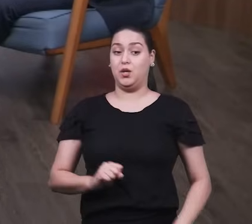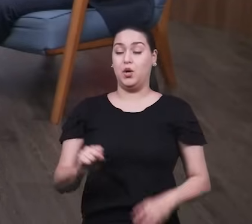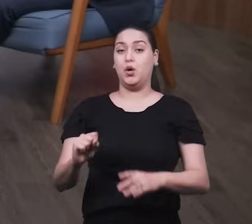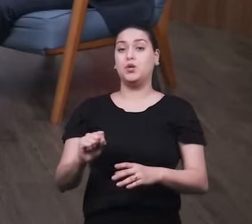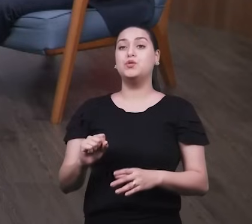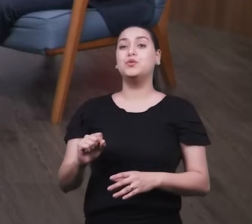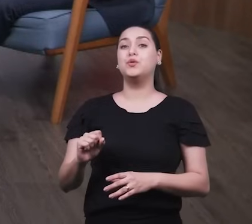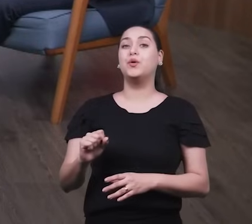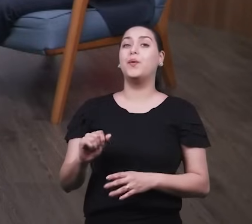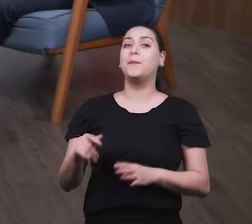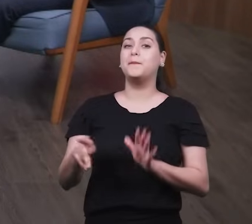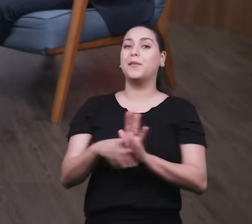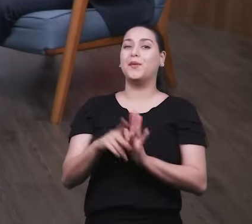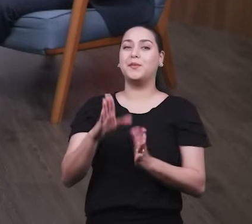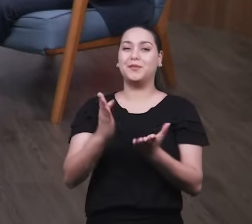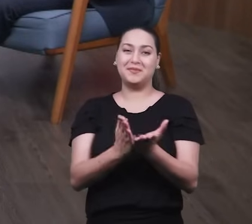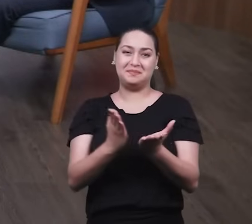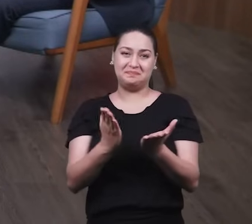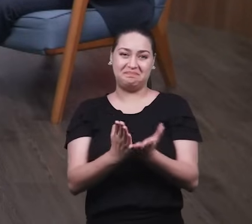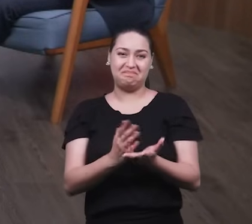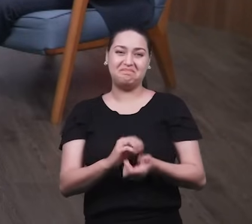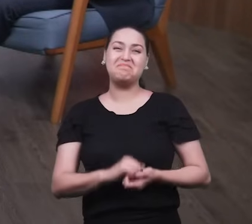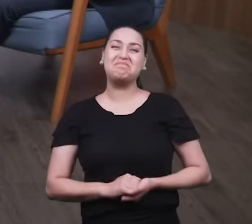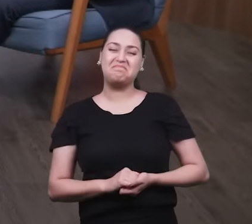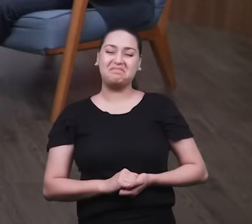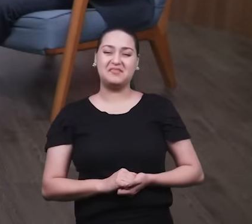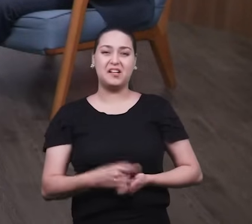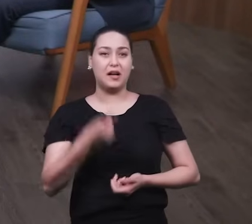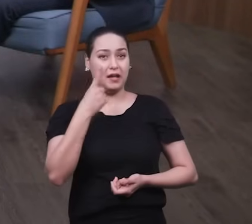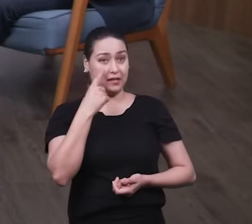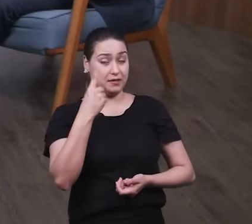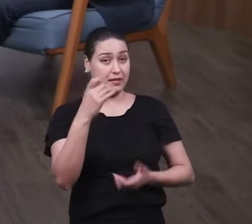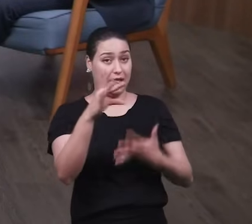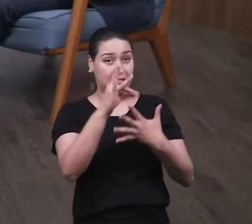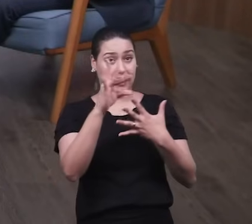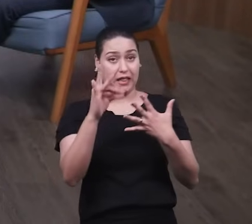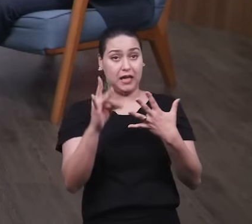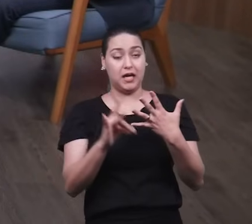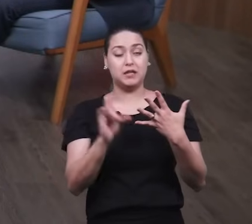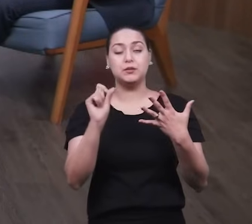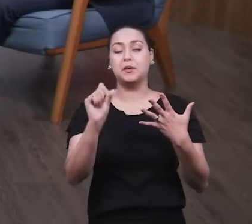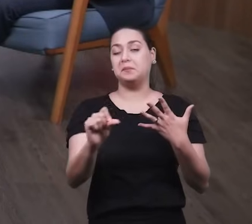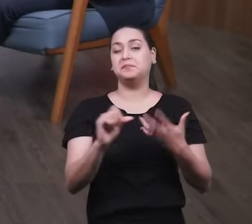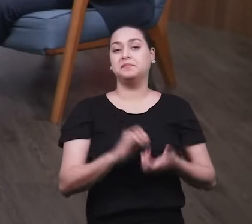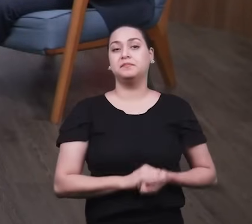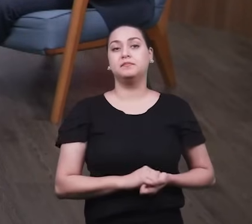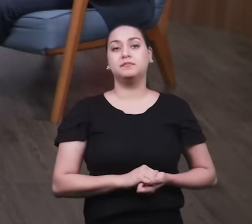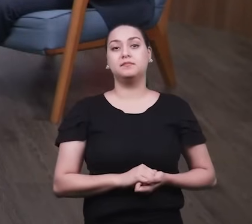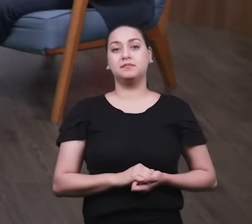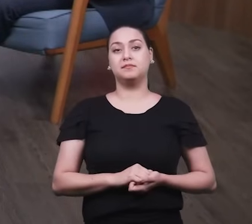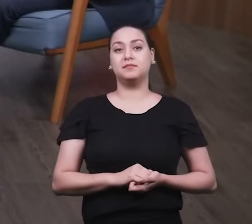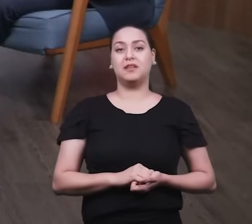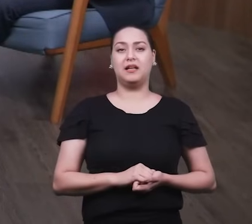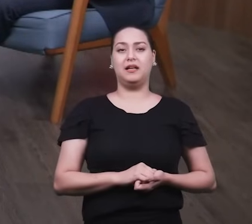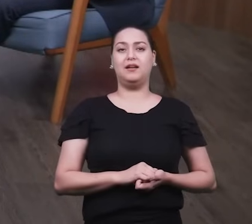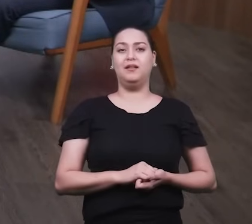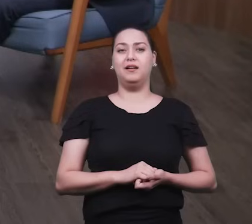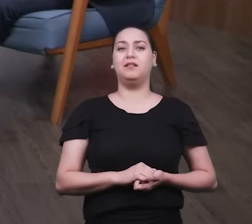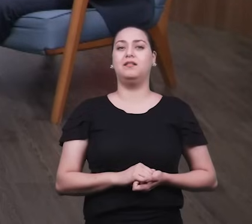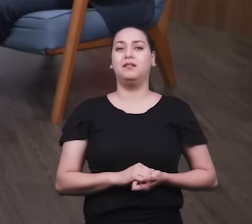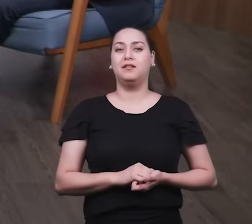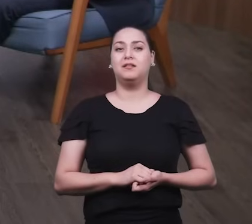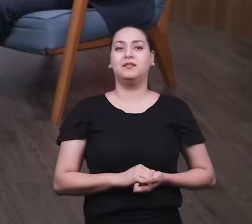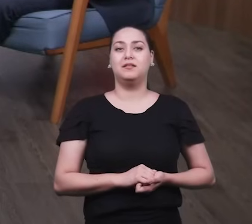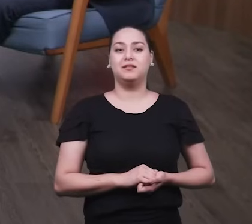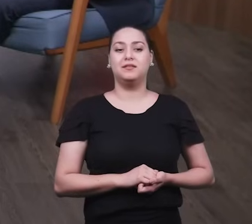hoje, mas enfim, Daniel. Eu queria fazer uma observação que eu acho muito interessante, são detalhes, sabe? Porque